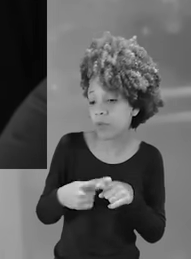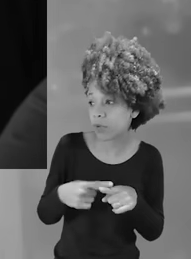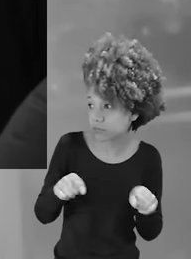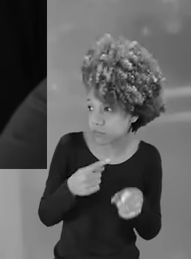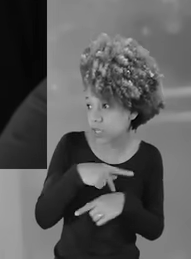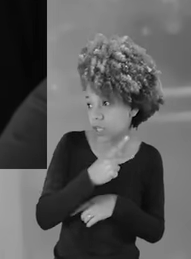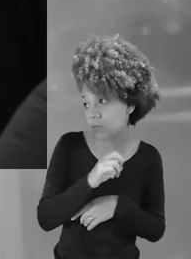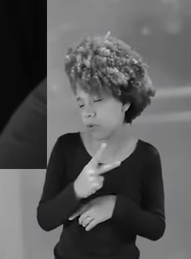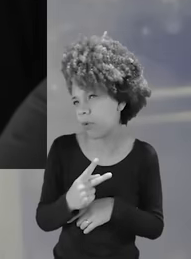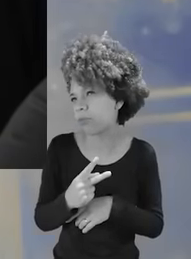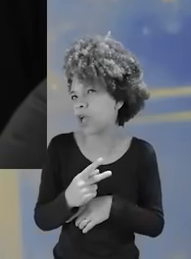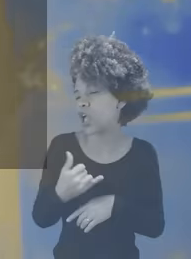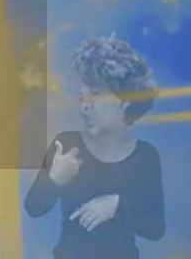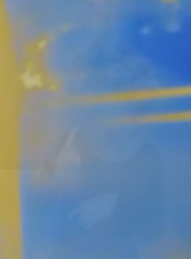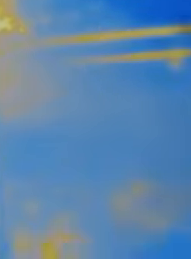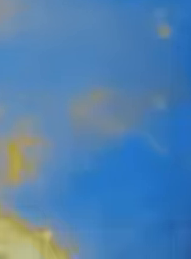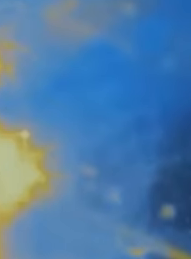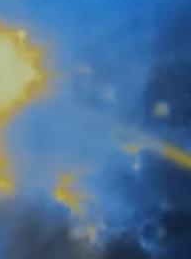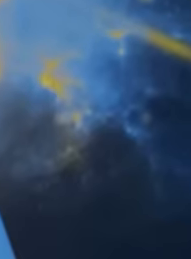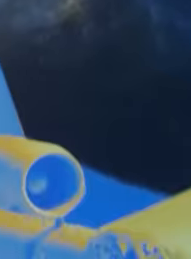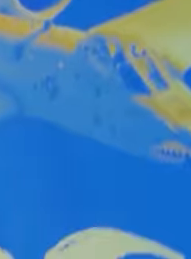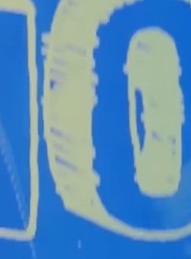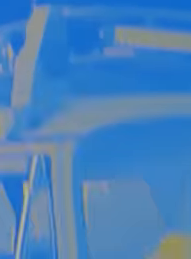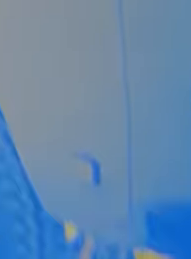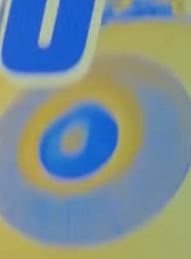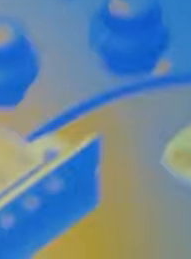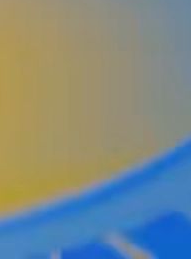quando eu tinha 12 anos assim em 2006 por aí